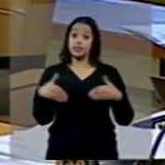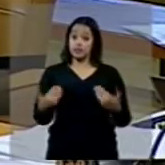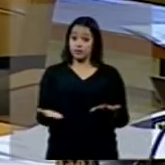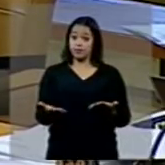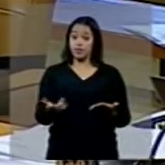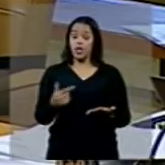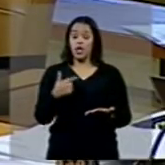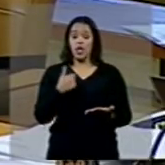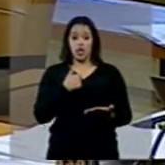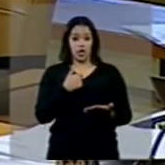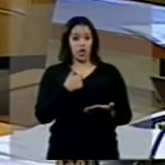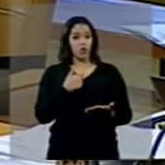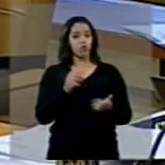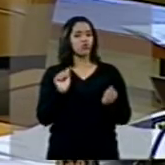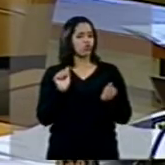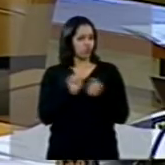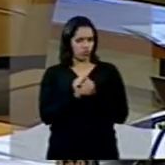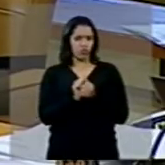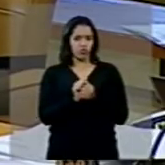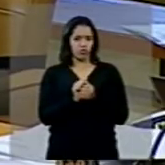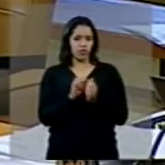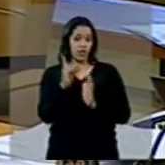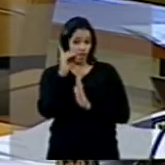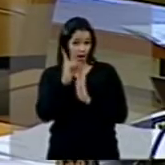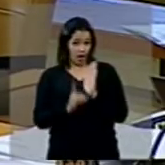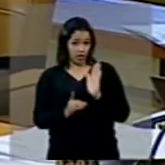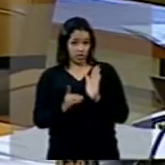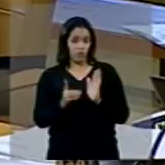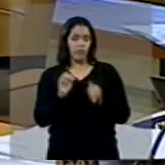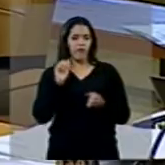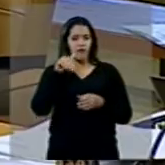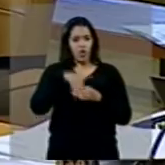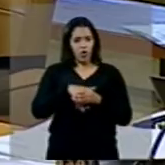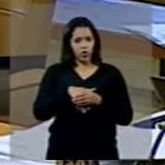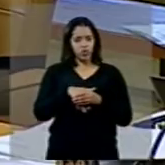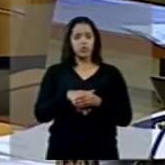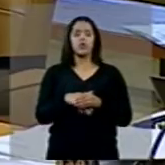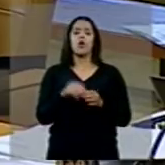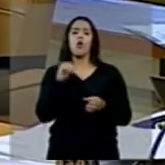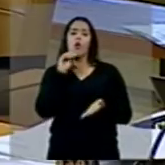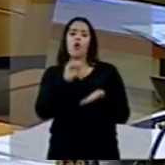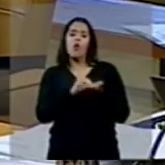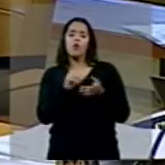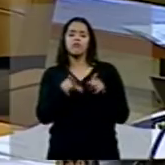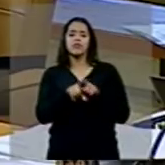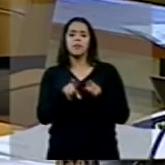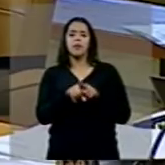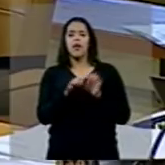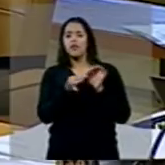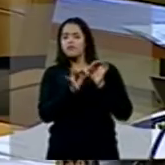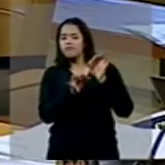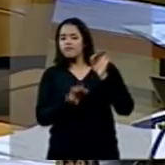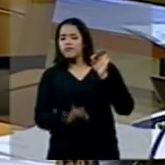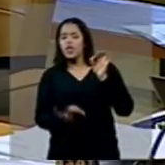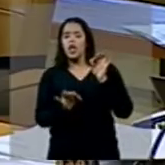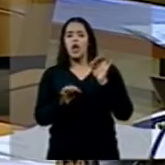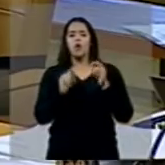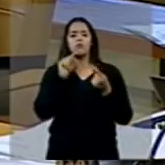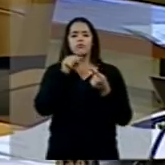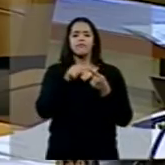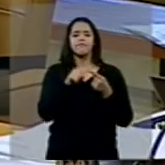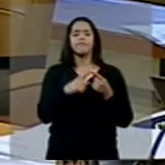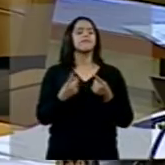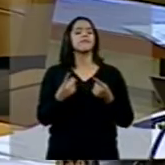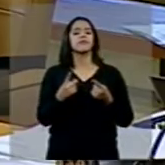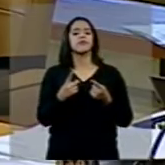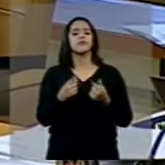ideias, eu juntarei uma declaração de voto onde sumario as premissas contidas na petição